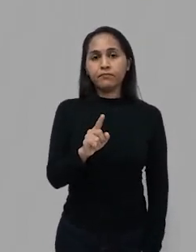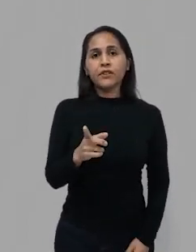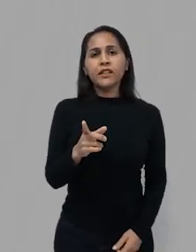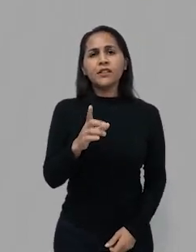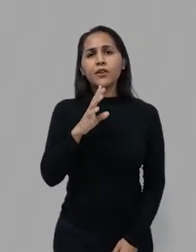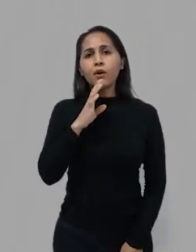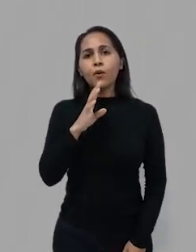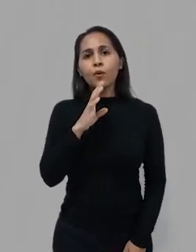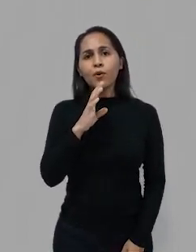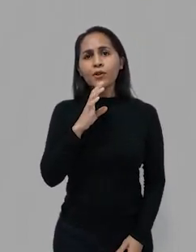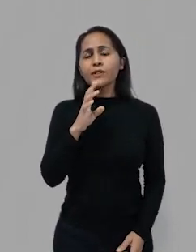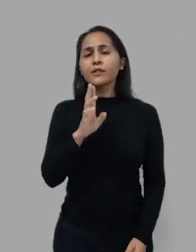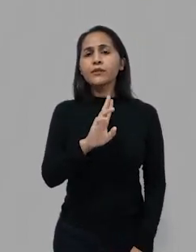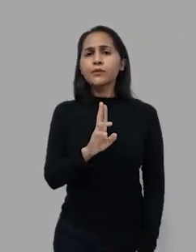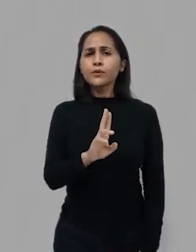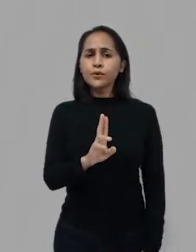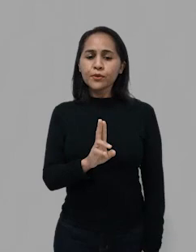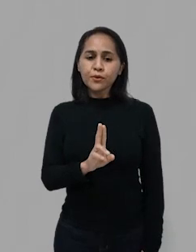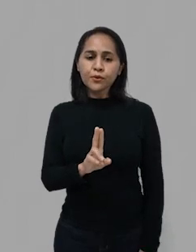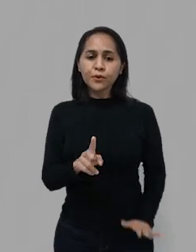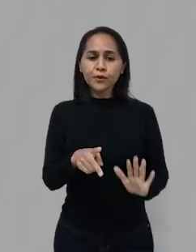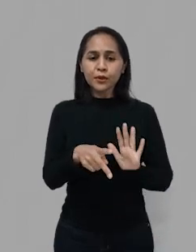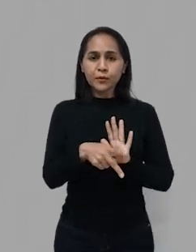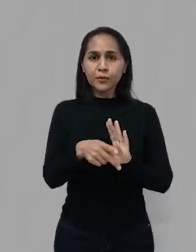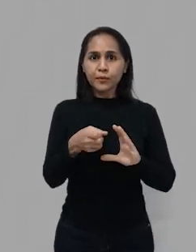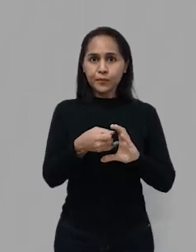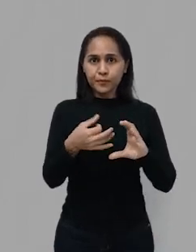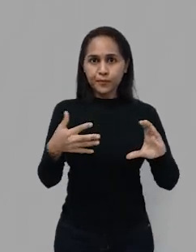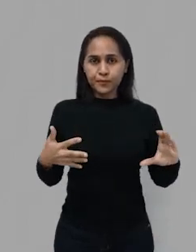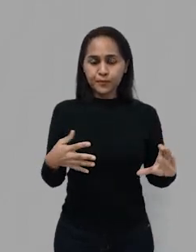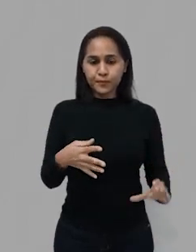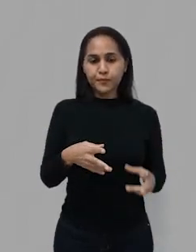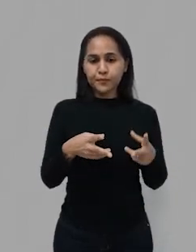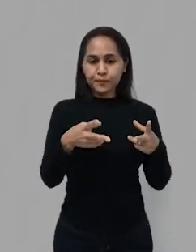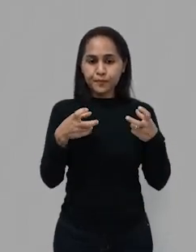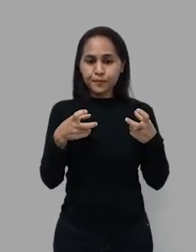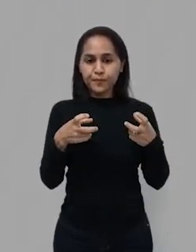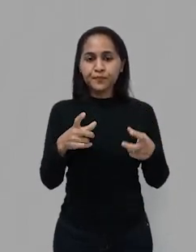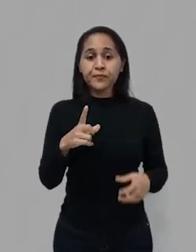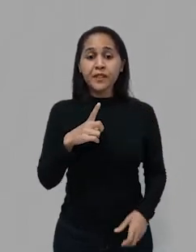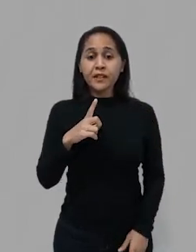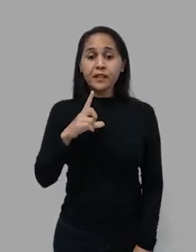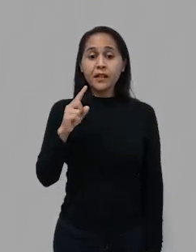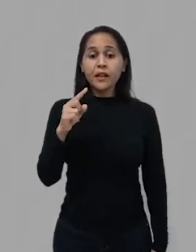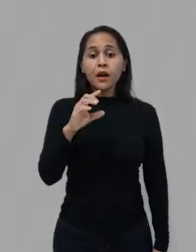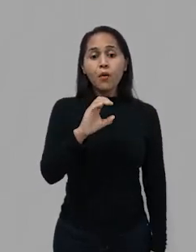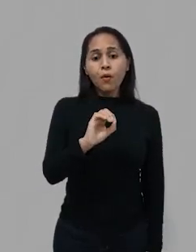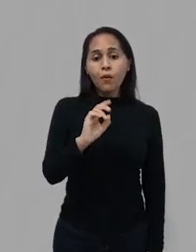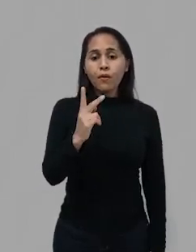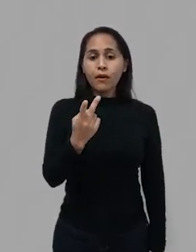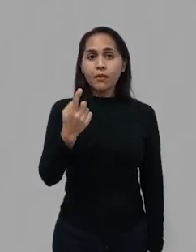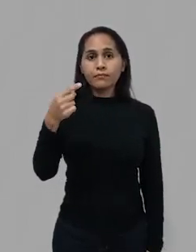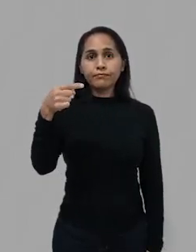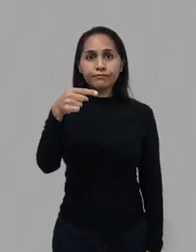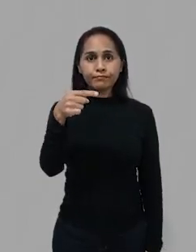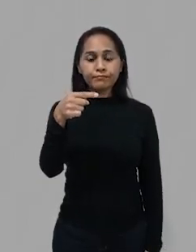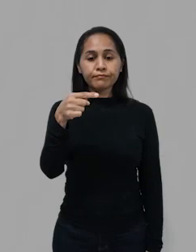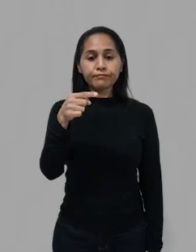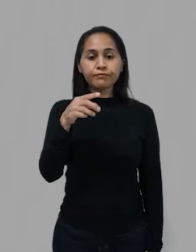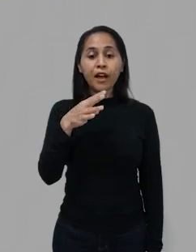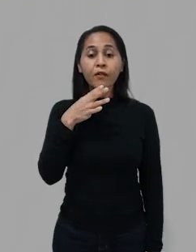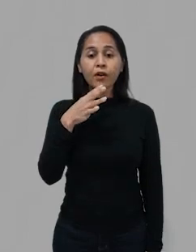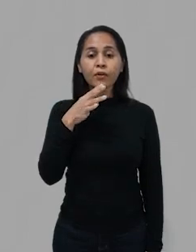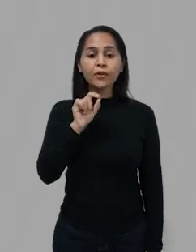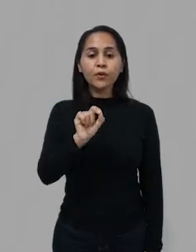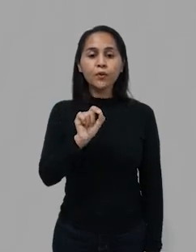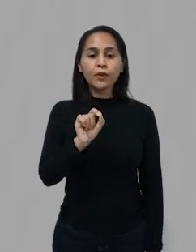nomes semelhantes, são sinônimos, tudo bem? Então, o único íon negativo, o OH-, então nós temos agora